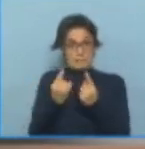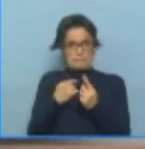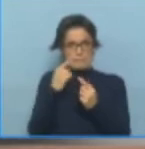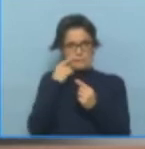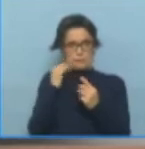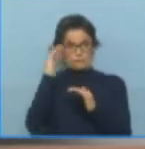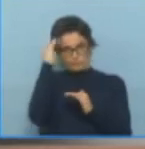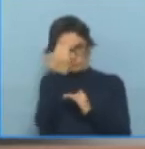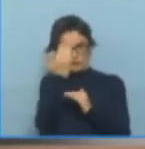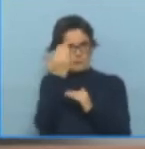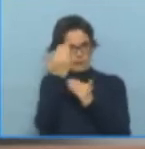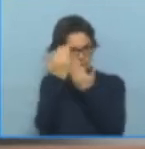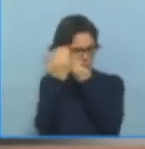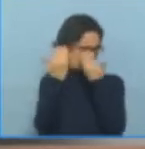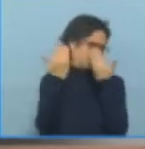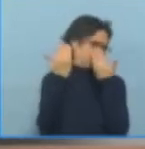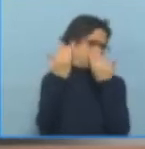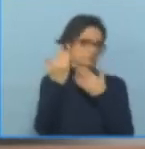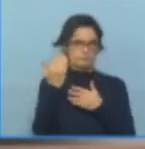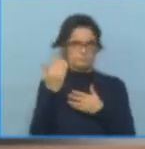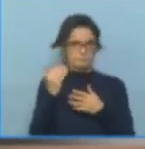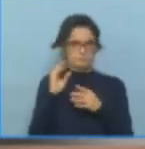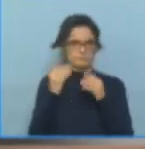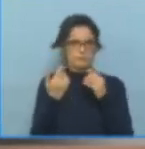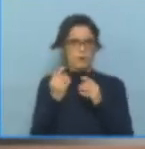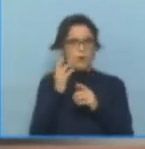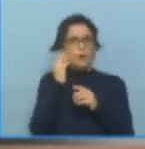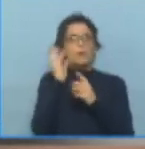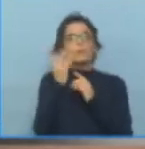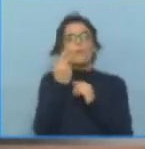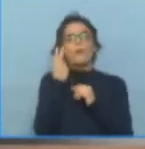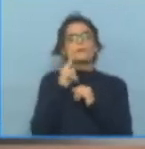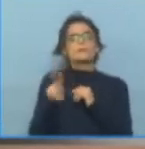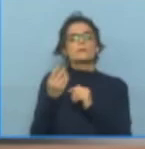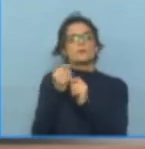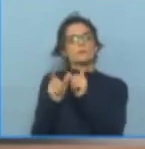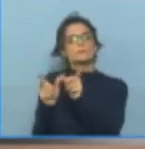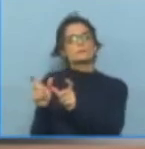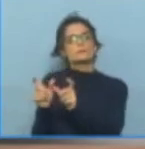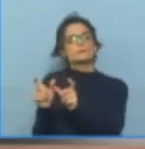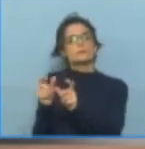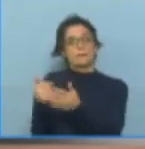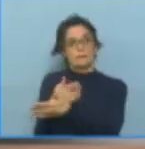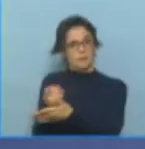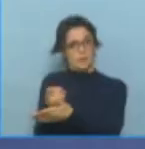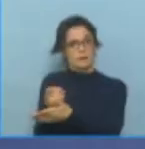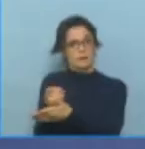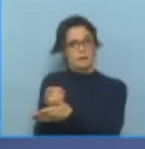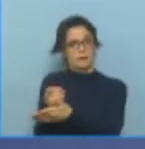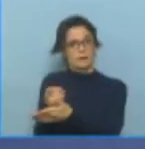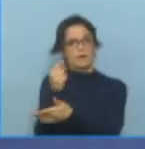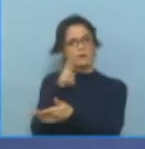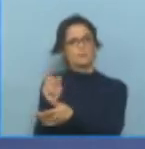alguém que está a morrer, nos confronta com o nosso próprio espelho, sobretudo com o nosso narcisismo, não é? O